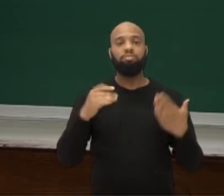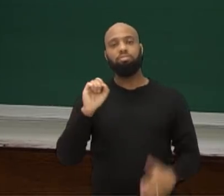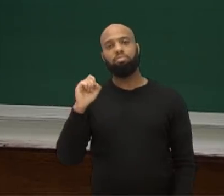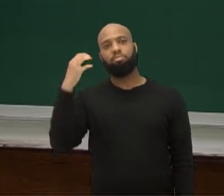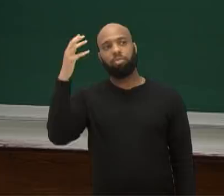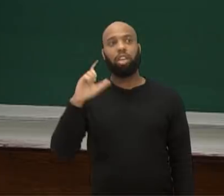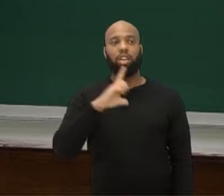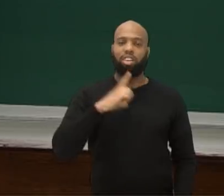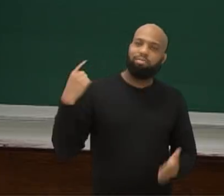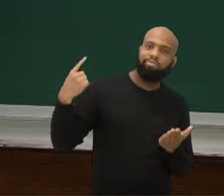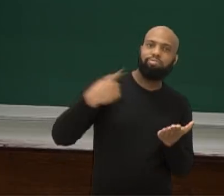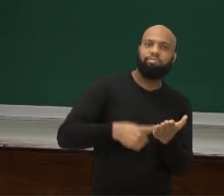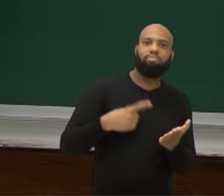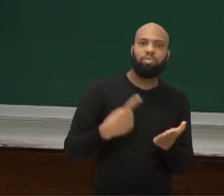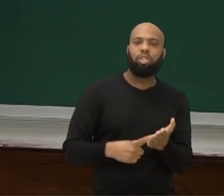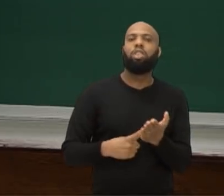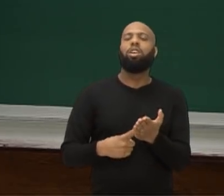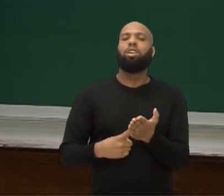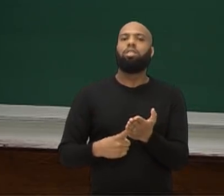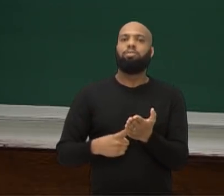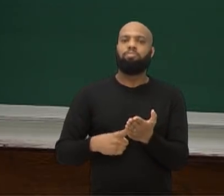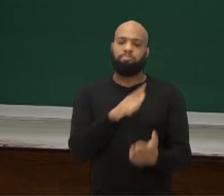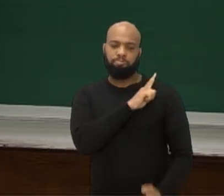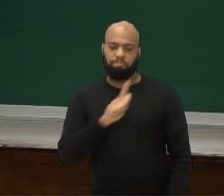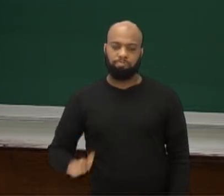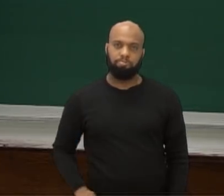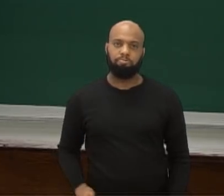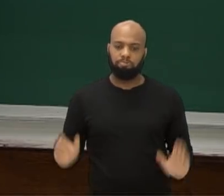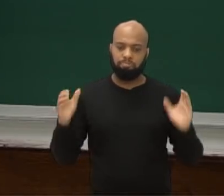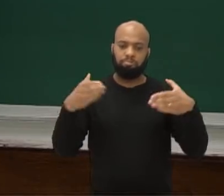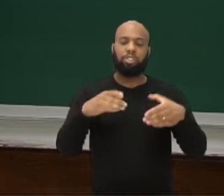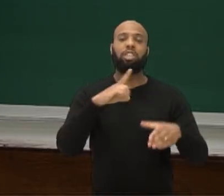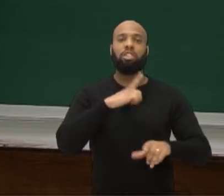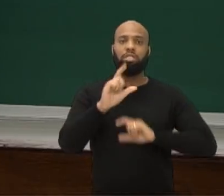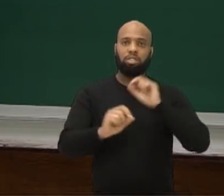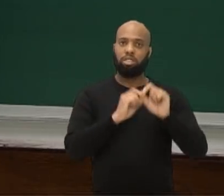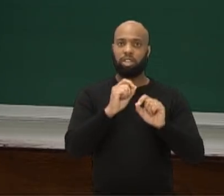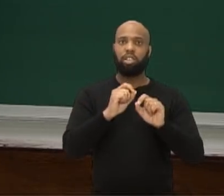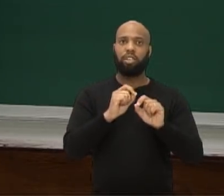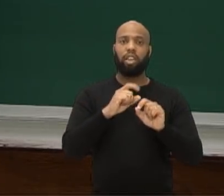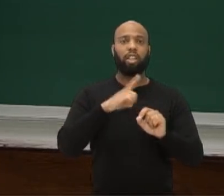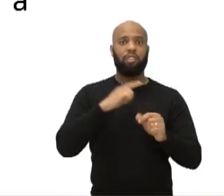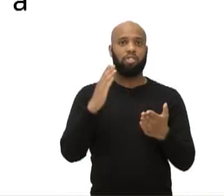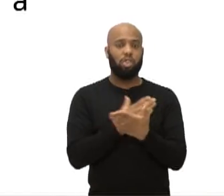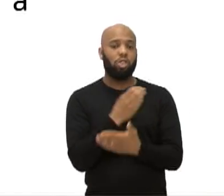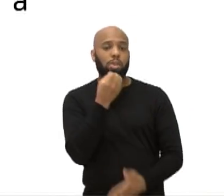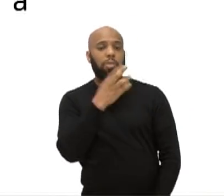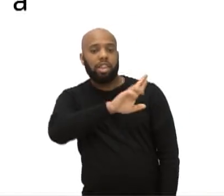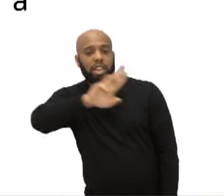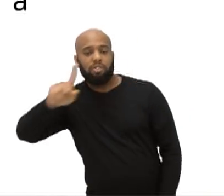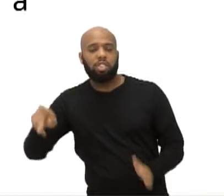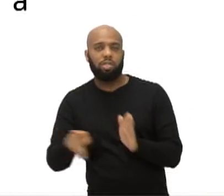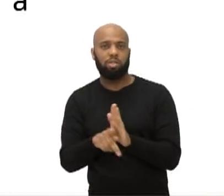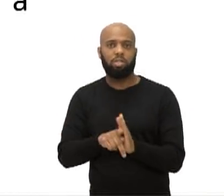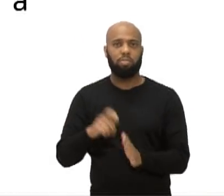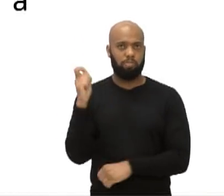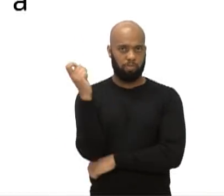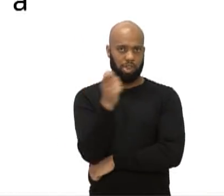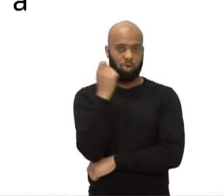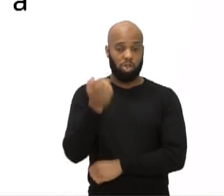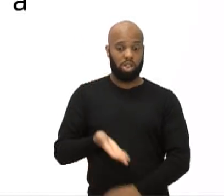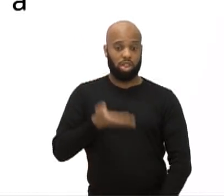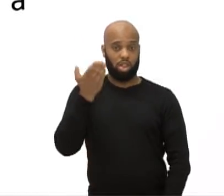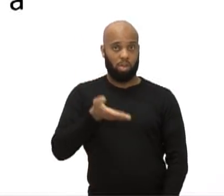aí, o acordo com o governo central trouxe vantagens aos gaúchos, entre as quais destacou-se o aumento do imposto sobre a